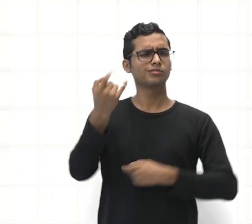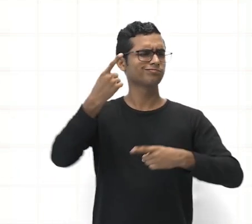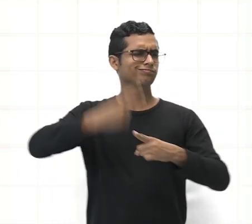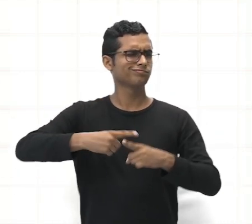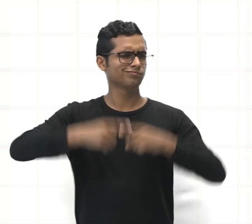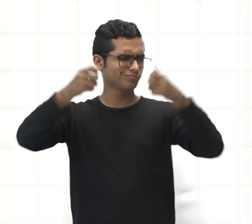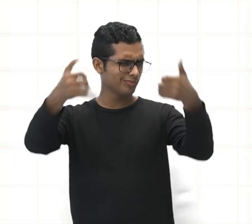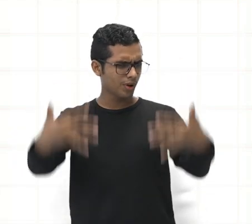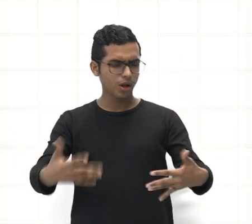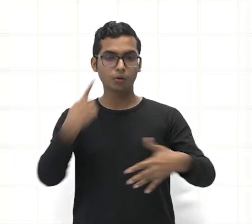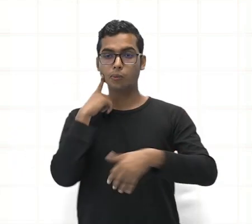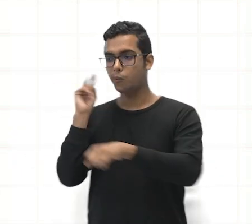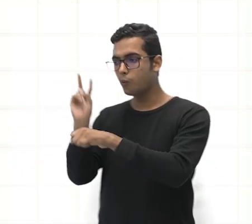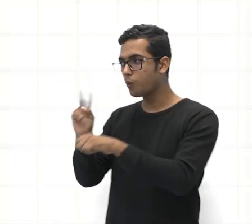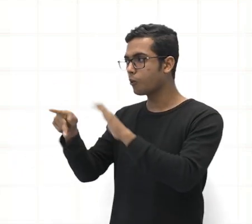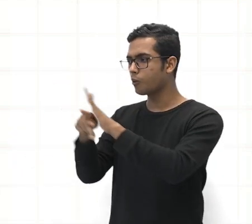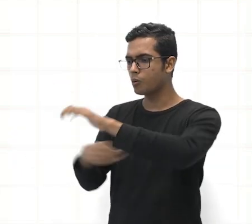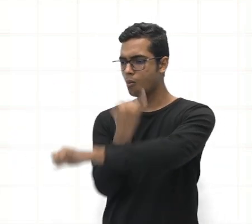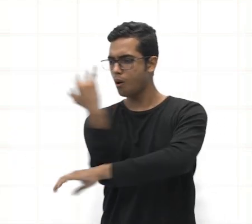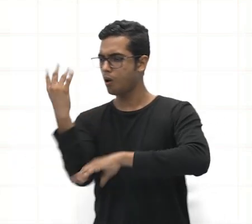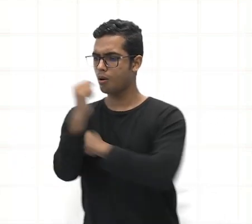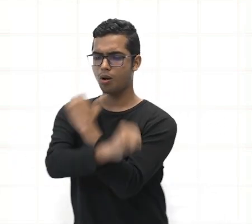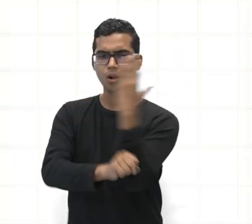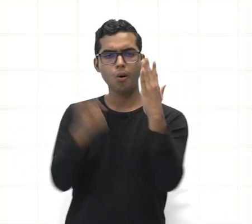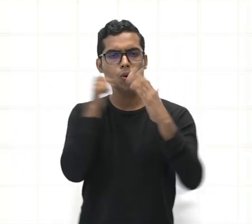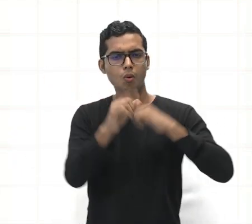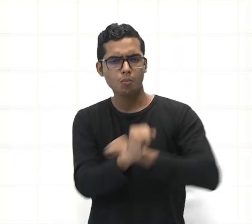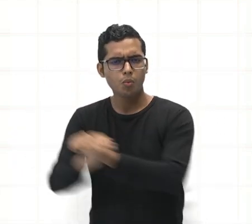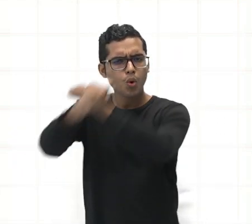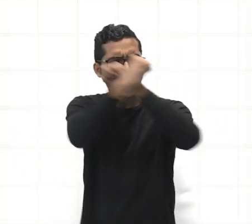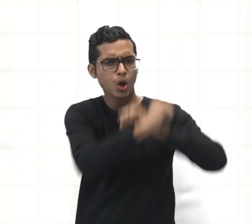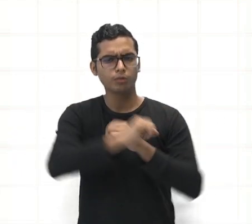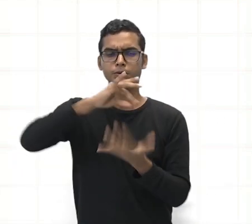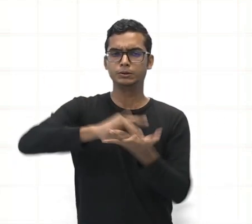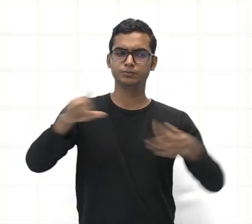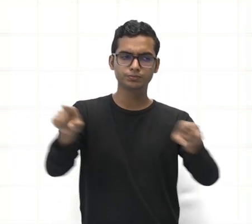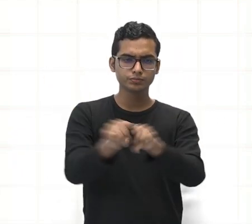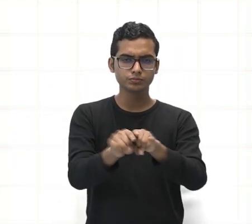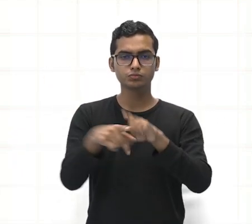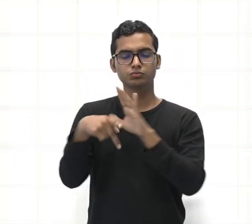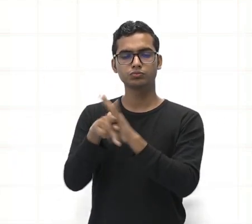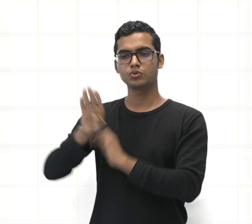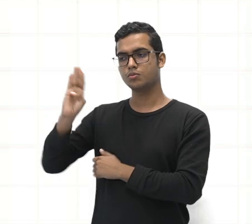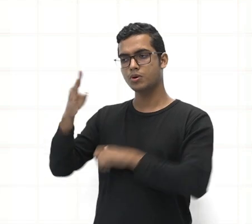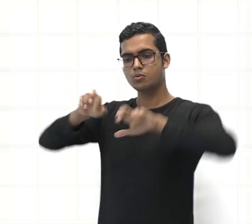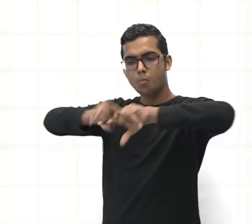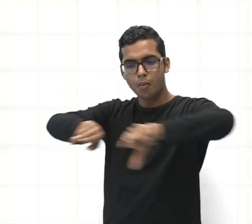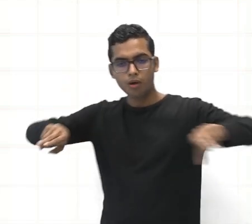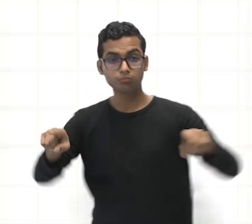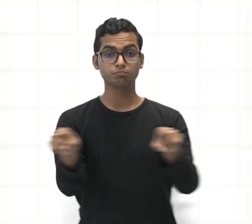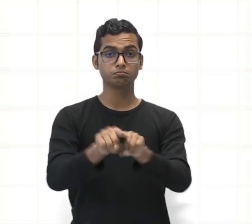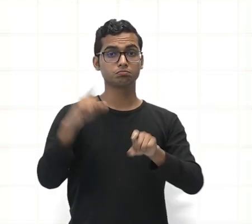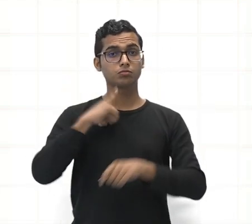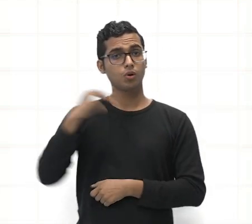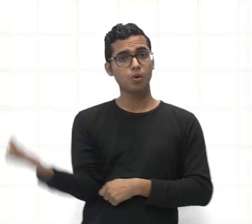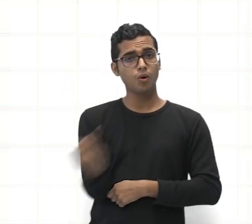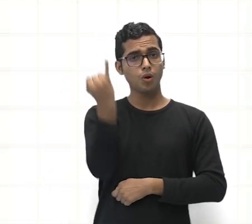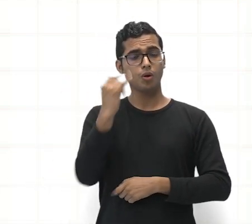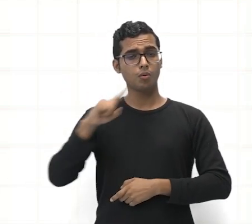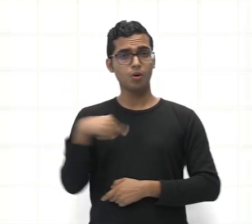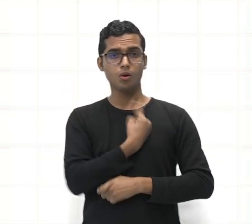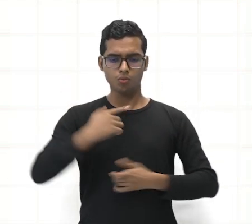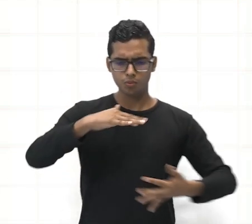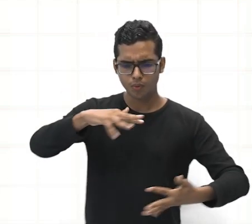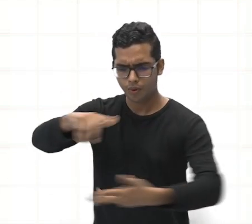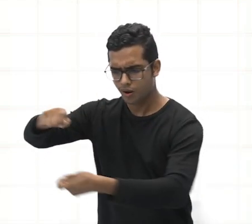vai ajudar a preservar o meio ambiente, protegendo essa diversidade biológica, a biodiversidade. Ela é essencial para o nosso